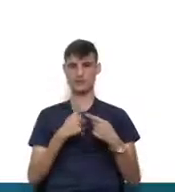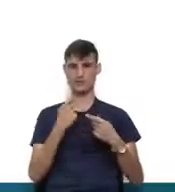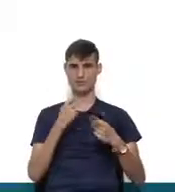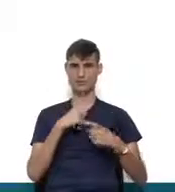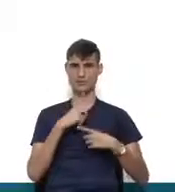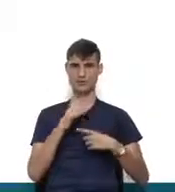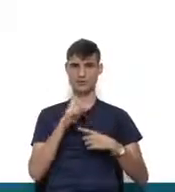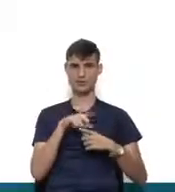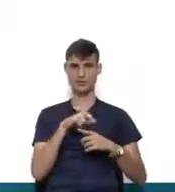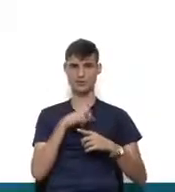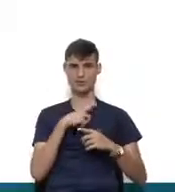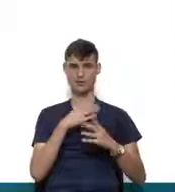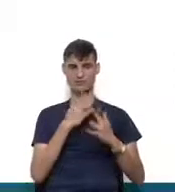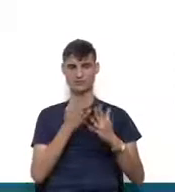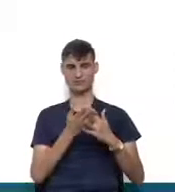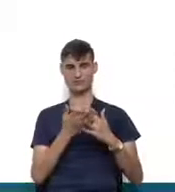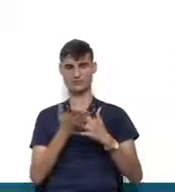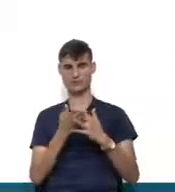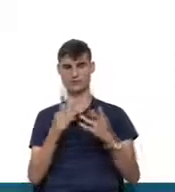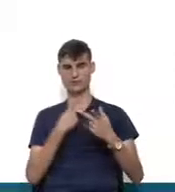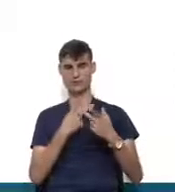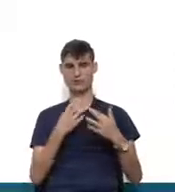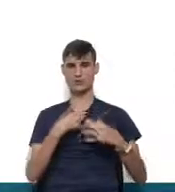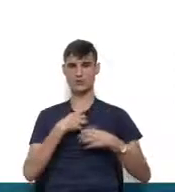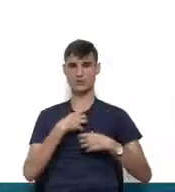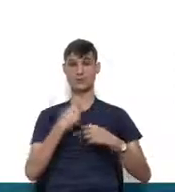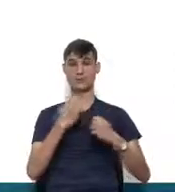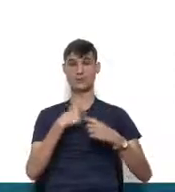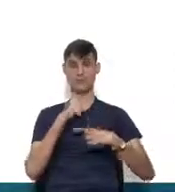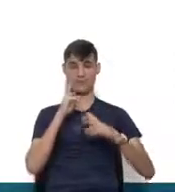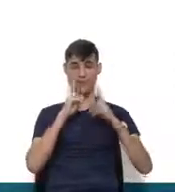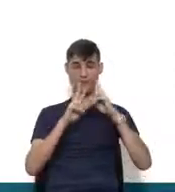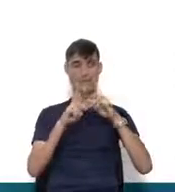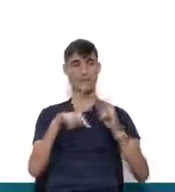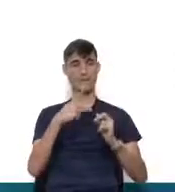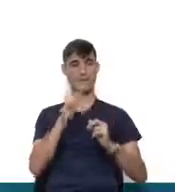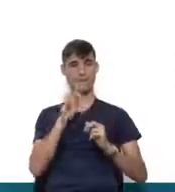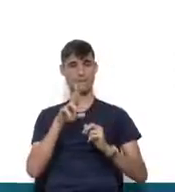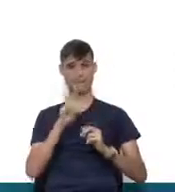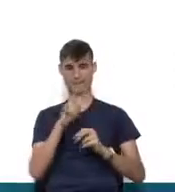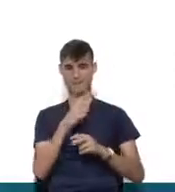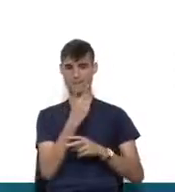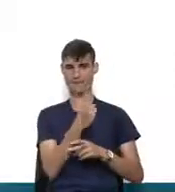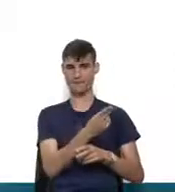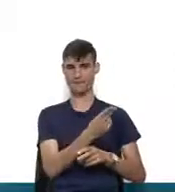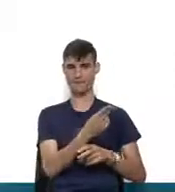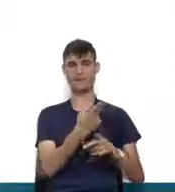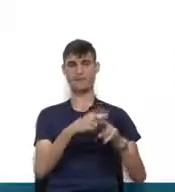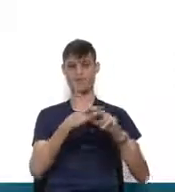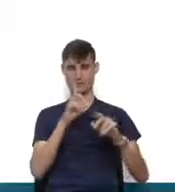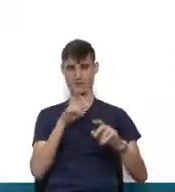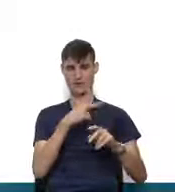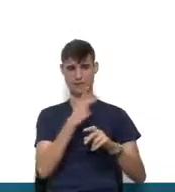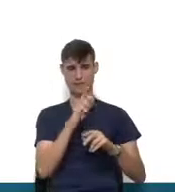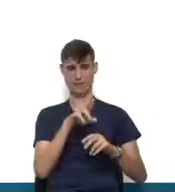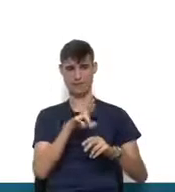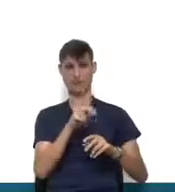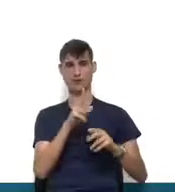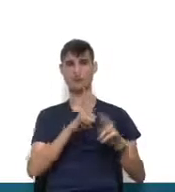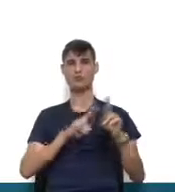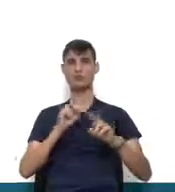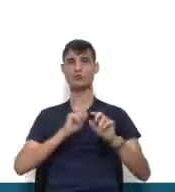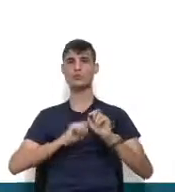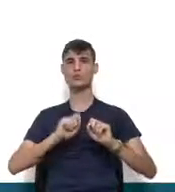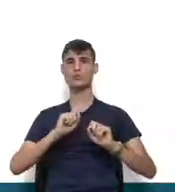a questão do semiperíodo. Ela é uma função par. Se ela é uma função par, eu vou utilizar a série